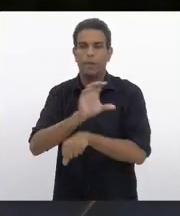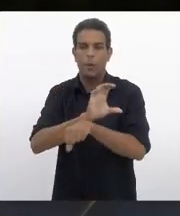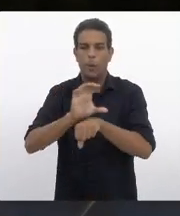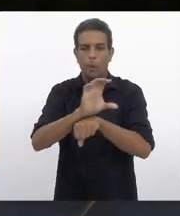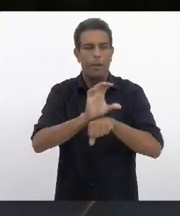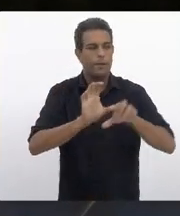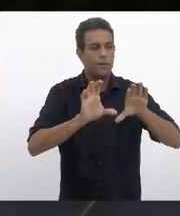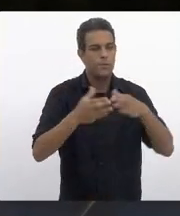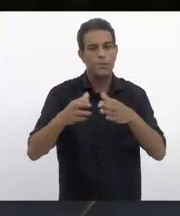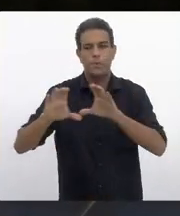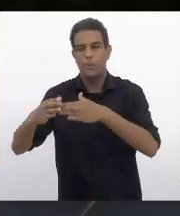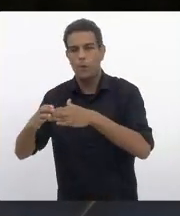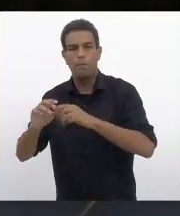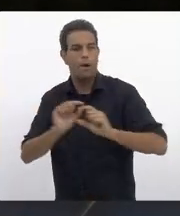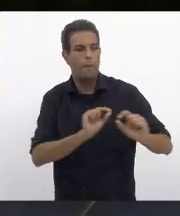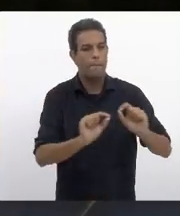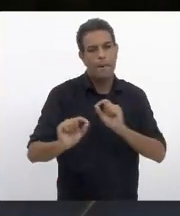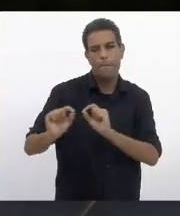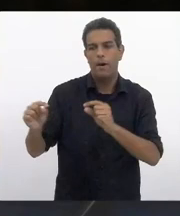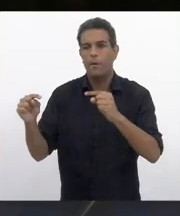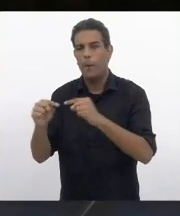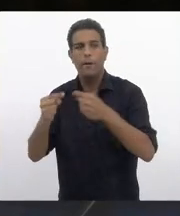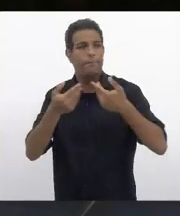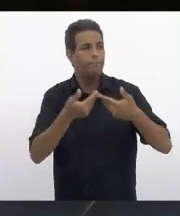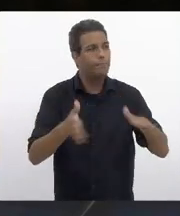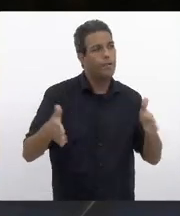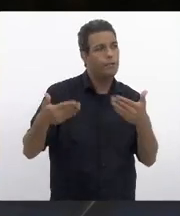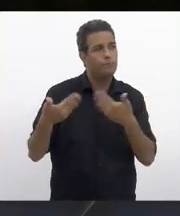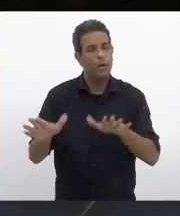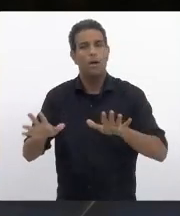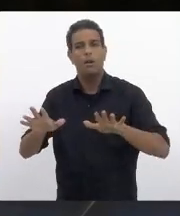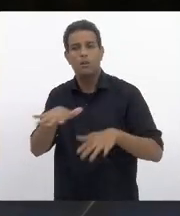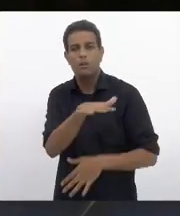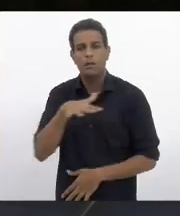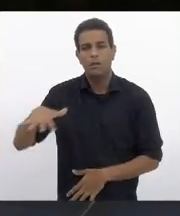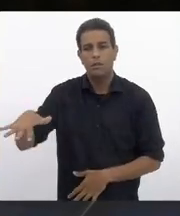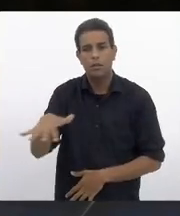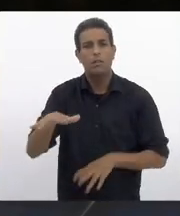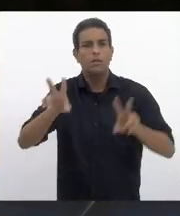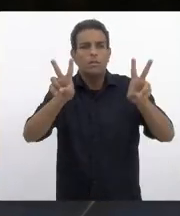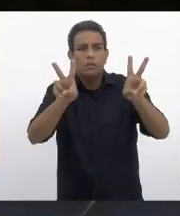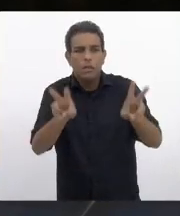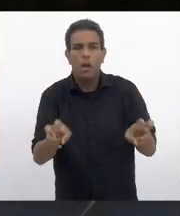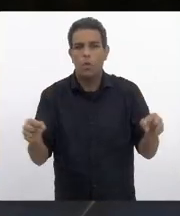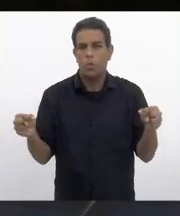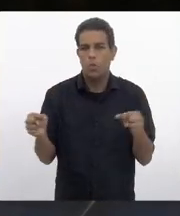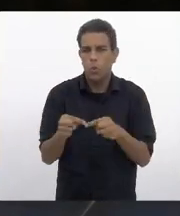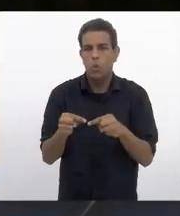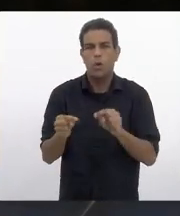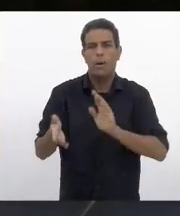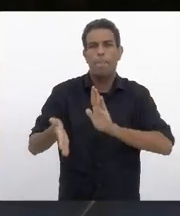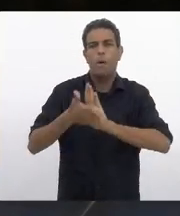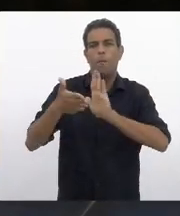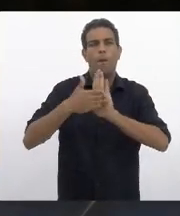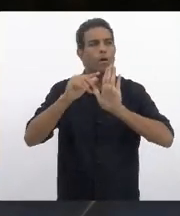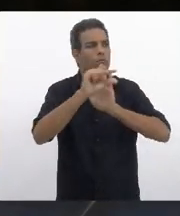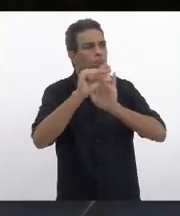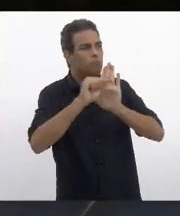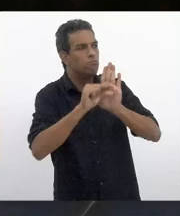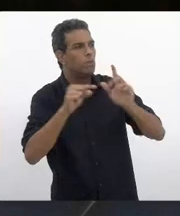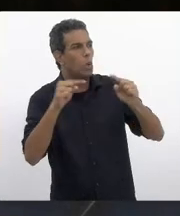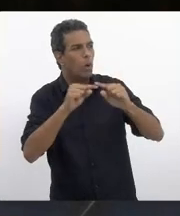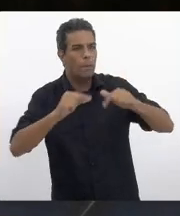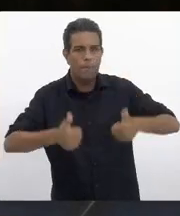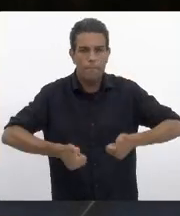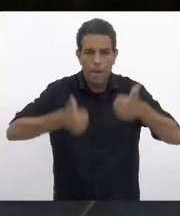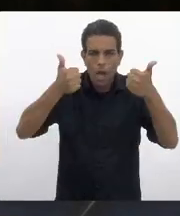composição, apesar de vocês não poderem abrir muita coisa, né, por conta até do tamanho das propostas que vocês tinham de